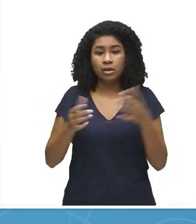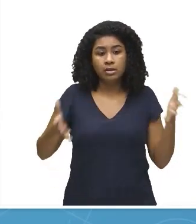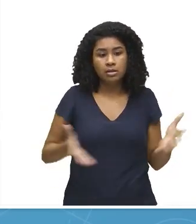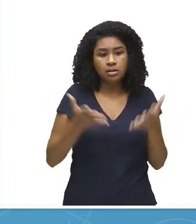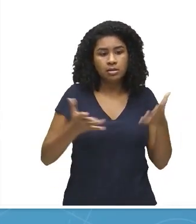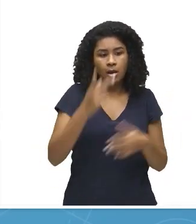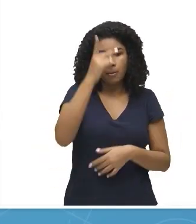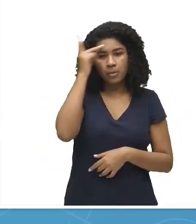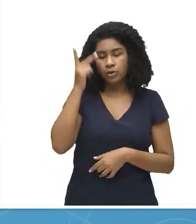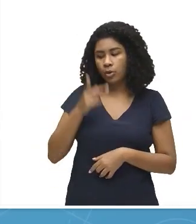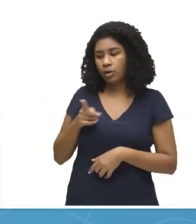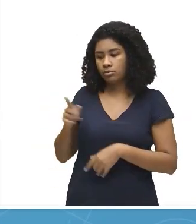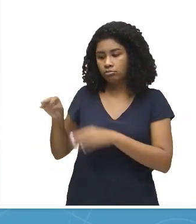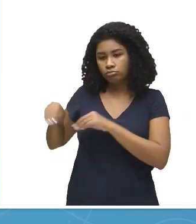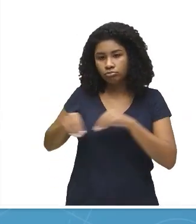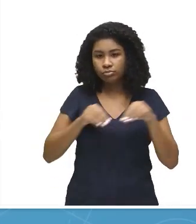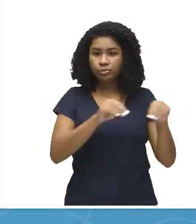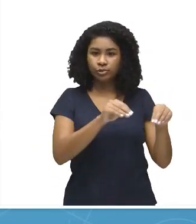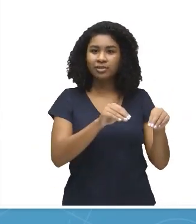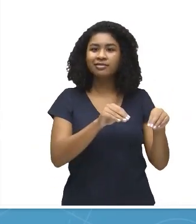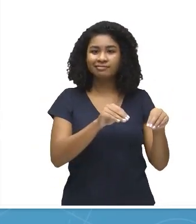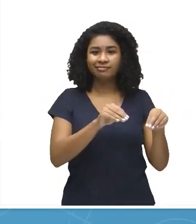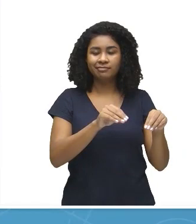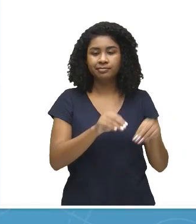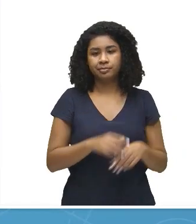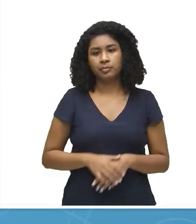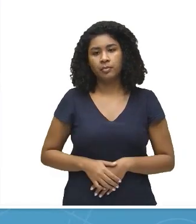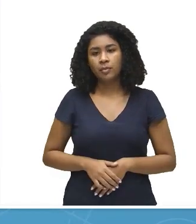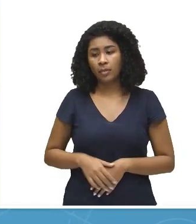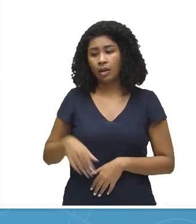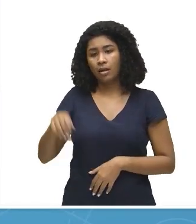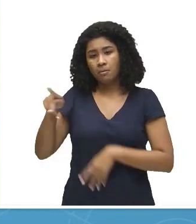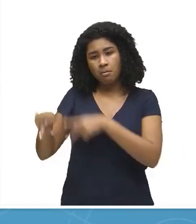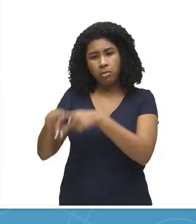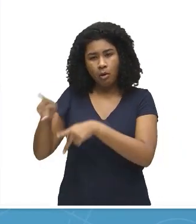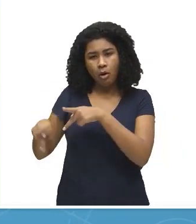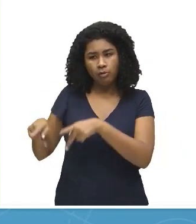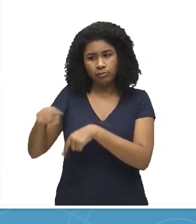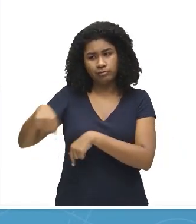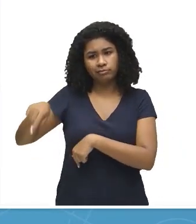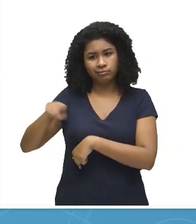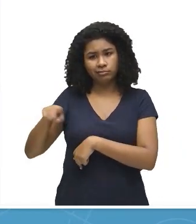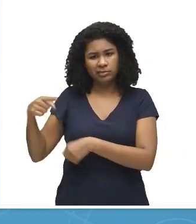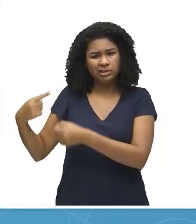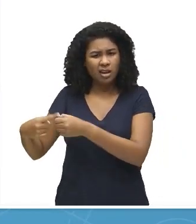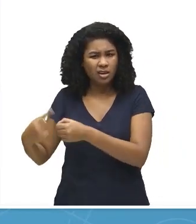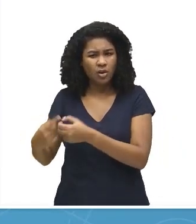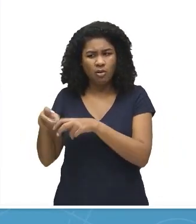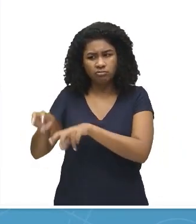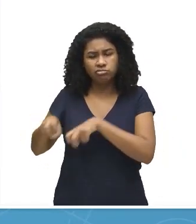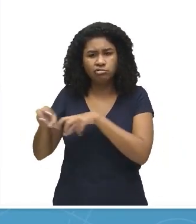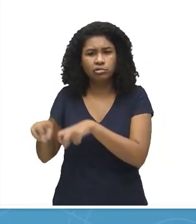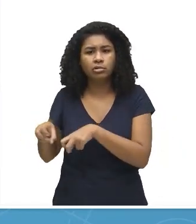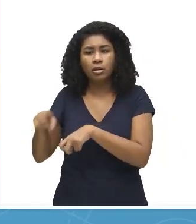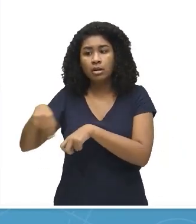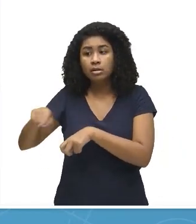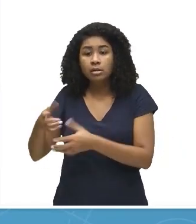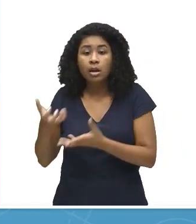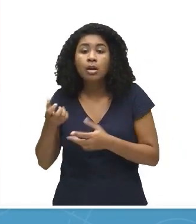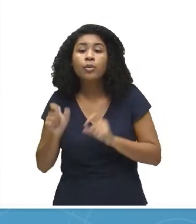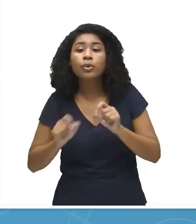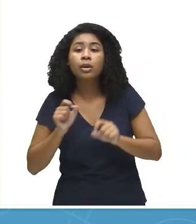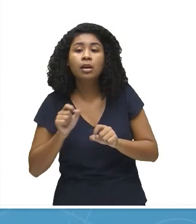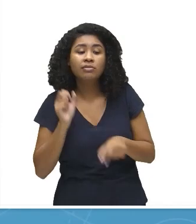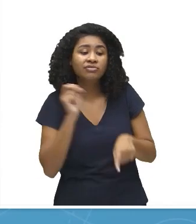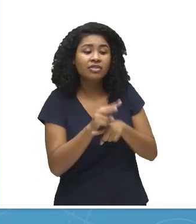aconteceu no êxodo rural? A população que estava no meio rural, ela foi em busca de empregos, né? Para o